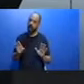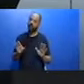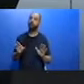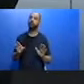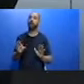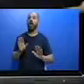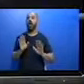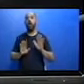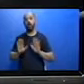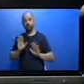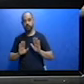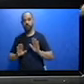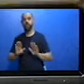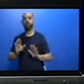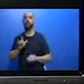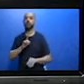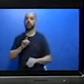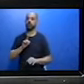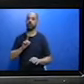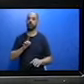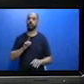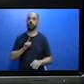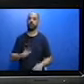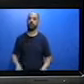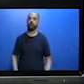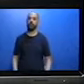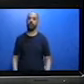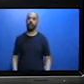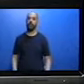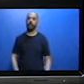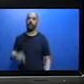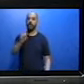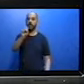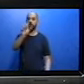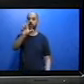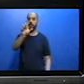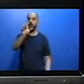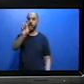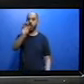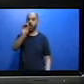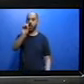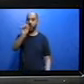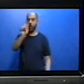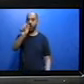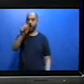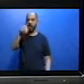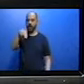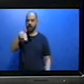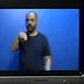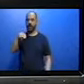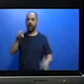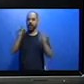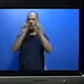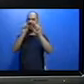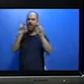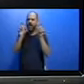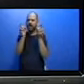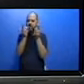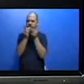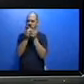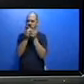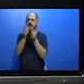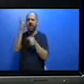leia o boxe a seguir slogan é uma frase curtas fácil de ser